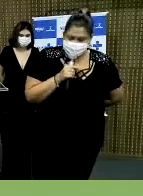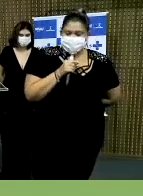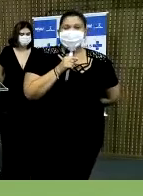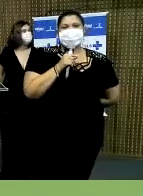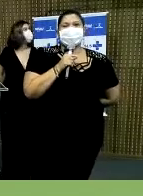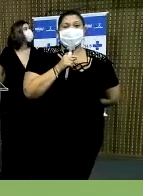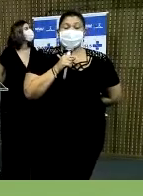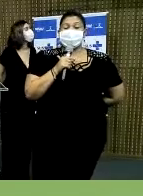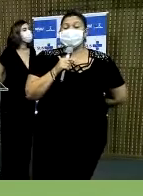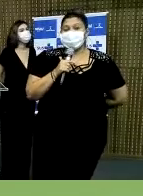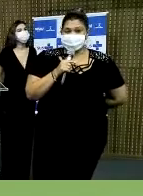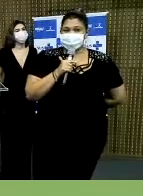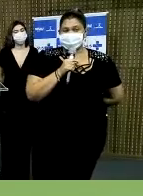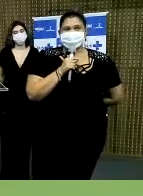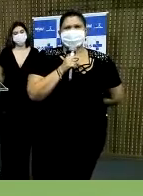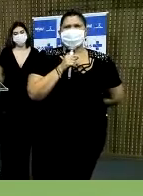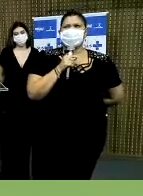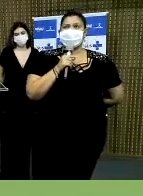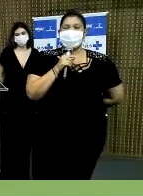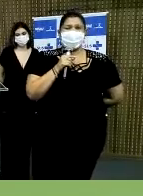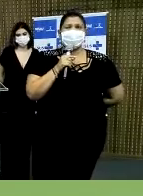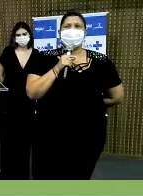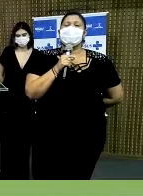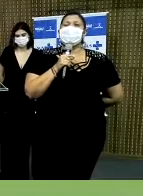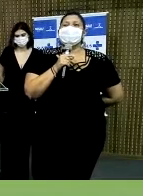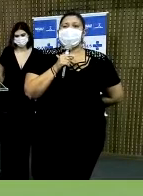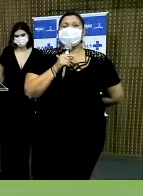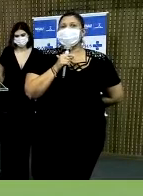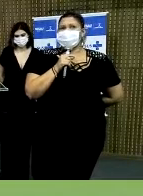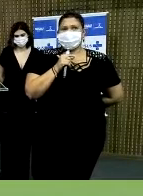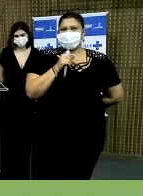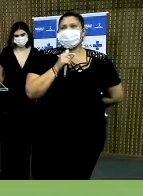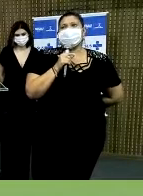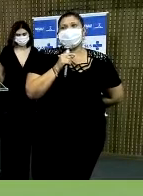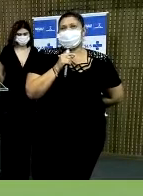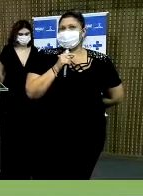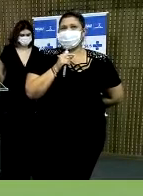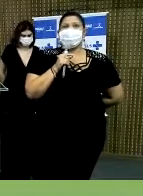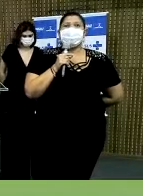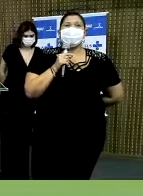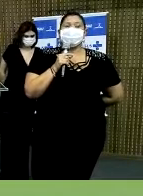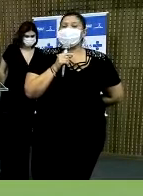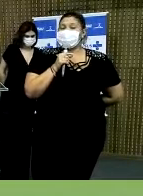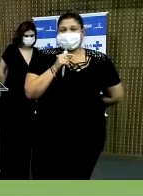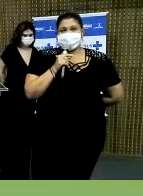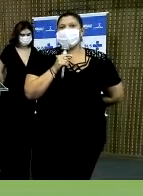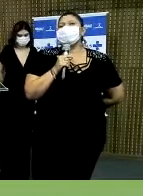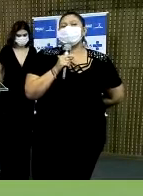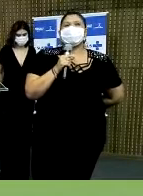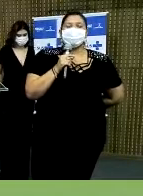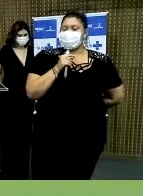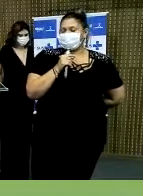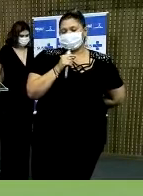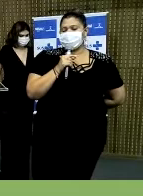assim, elogios também temos muito. Os ACS têm muito elogios pela excelência na visita,